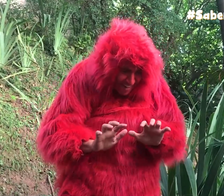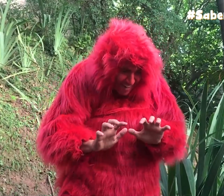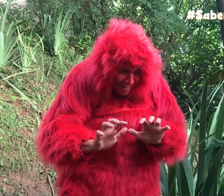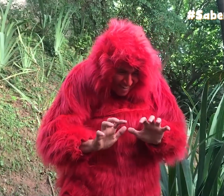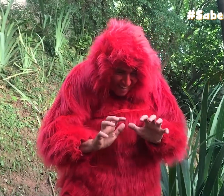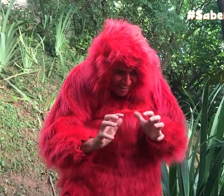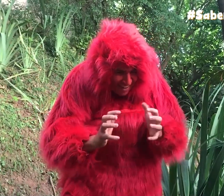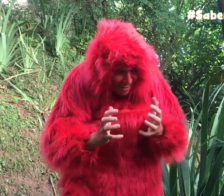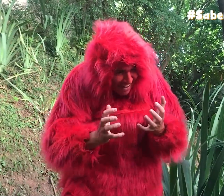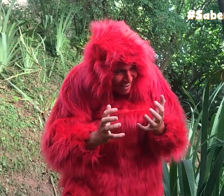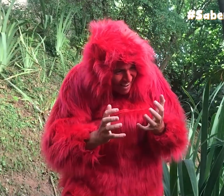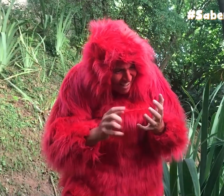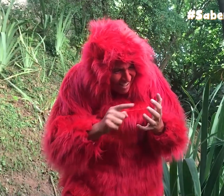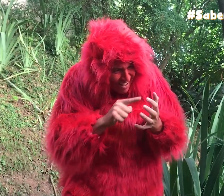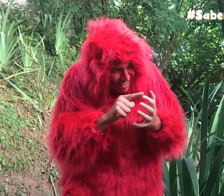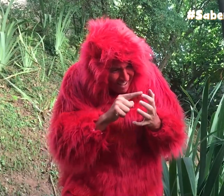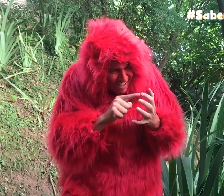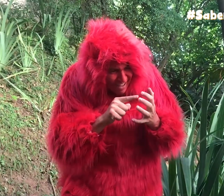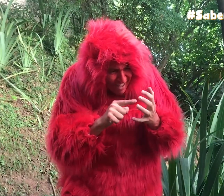Peraí.